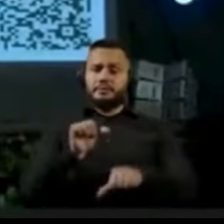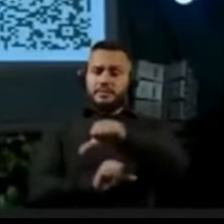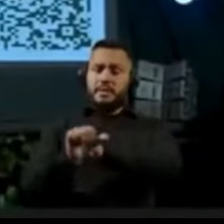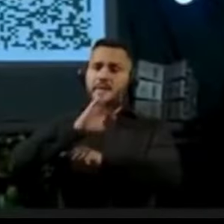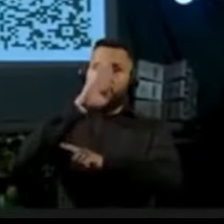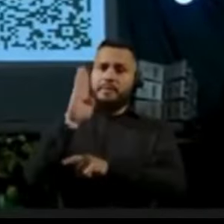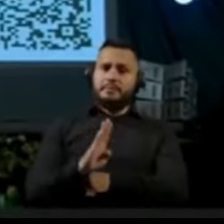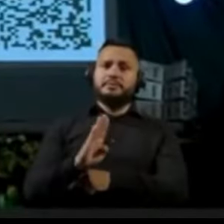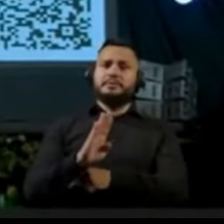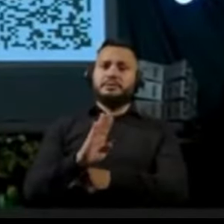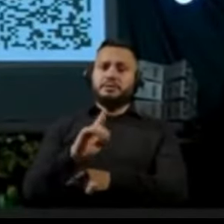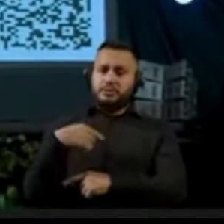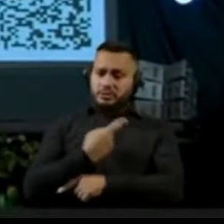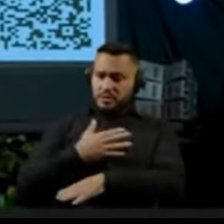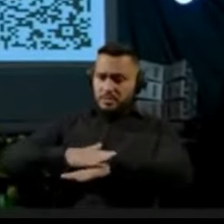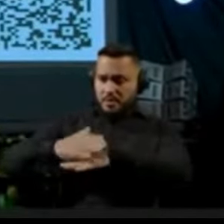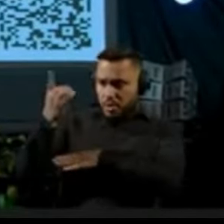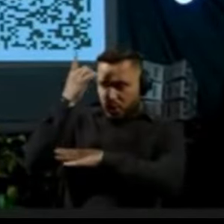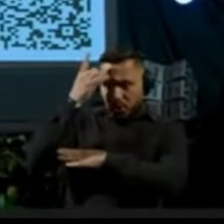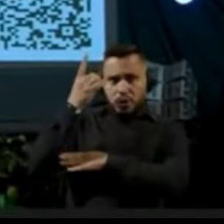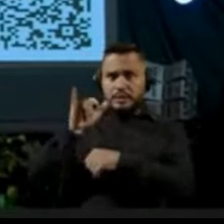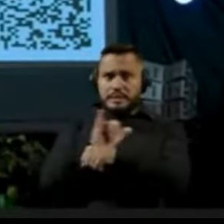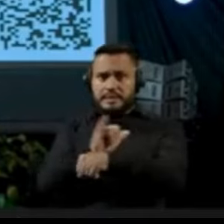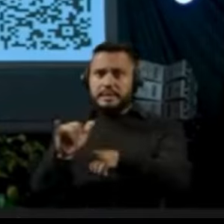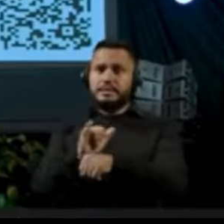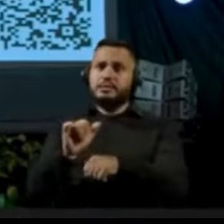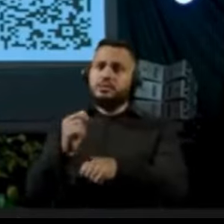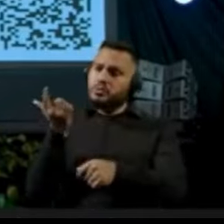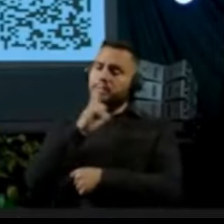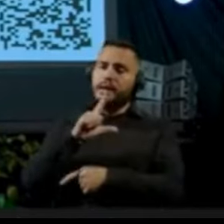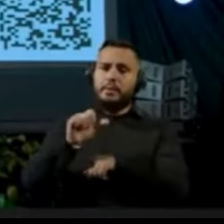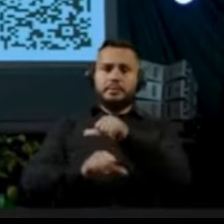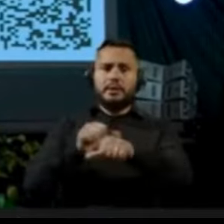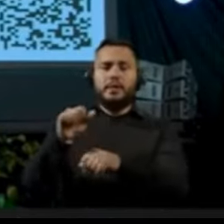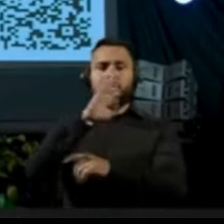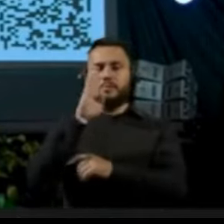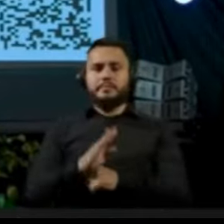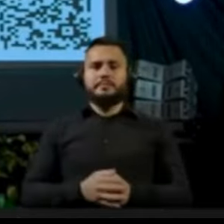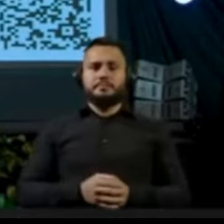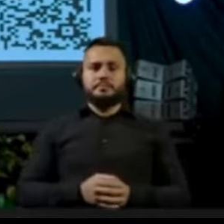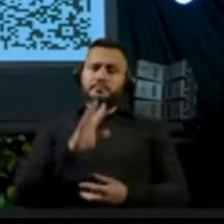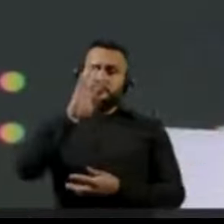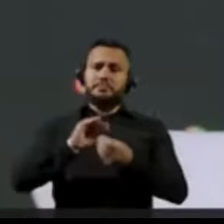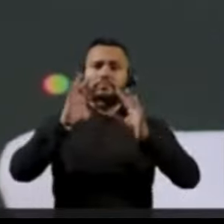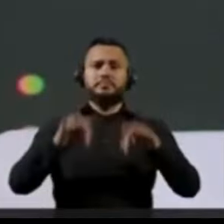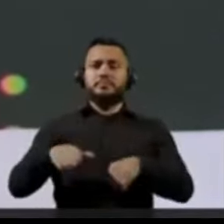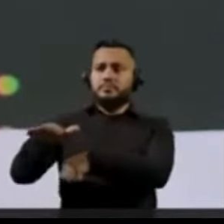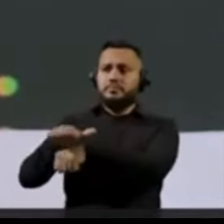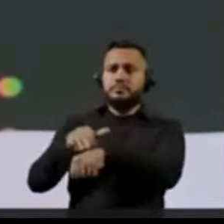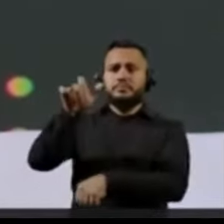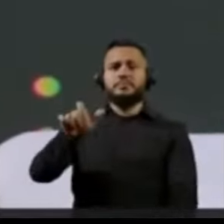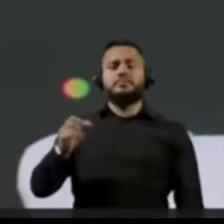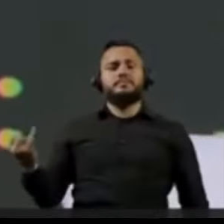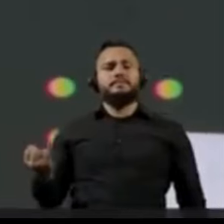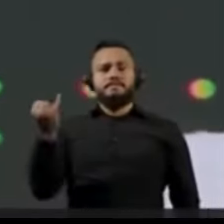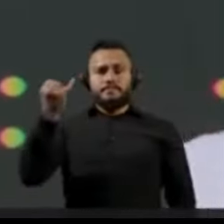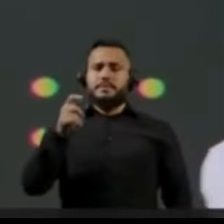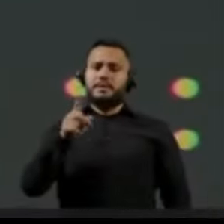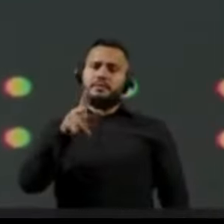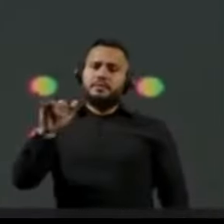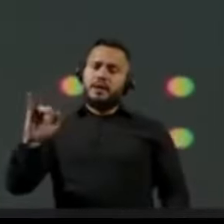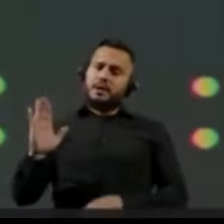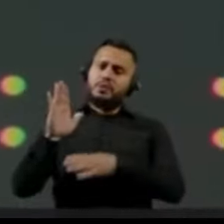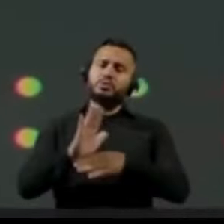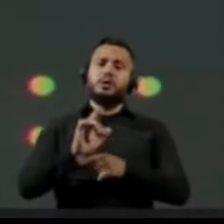Brasil a partir dos nossos próprios talentos. E para finalizar, quero chamar aqui uma pessoa muito importante que vai ajudar a